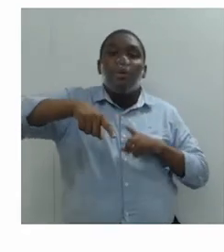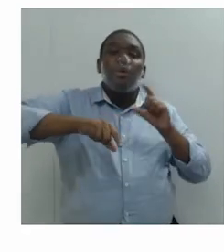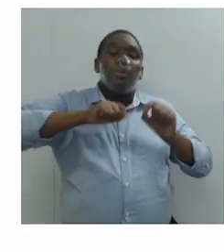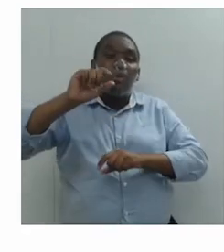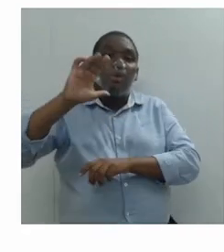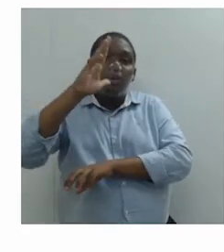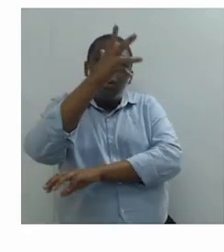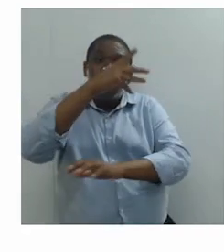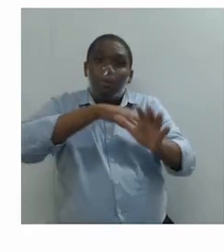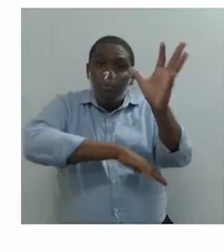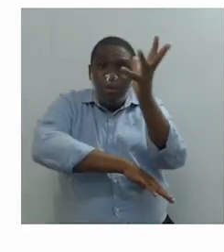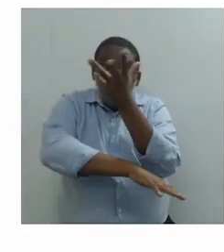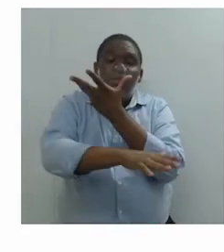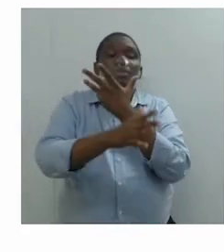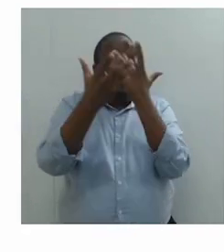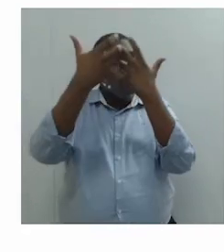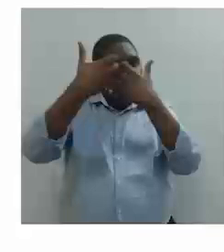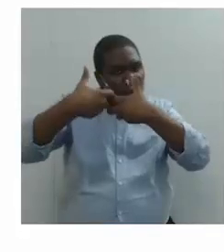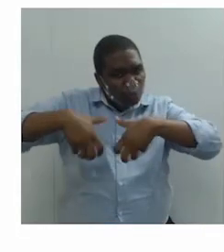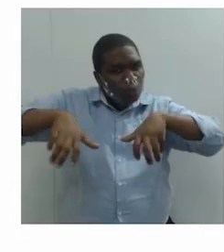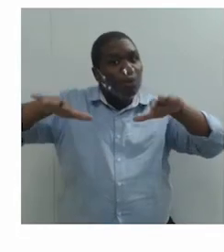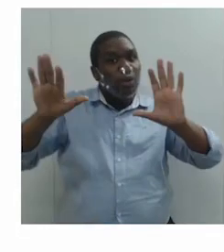paisagem natural.